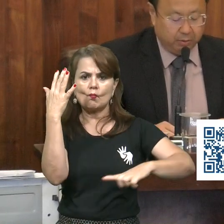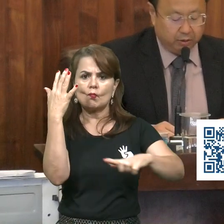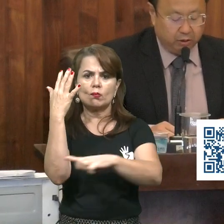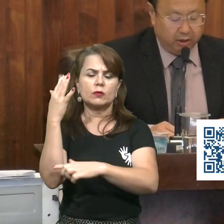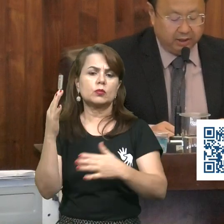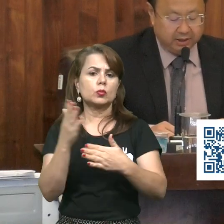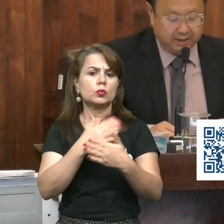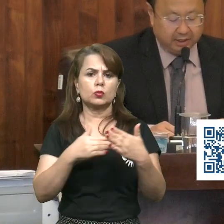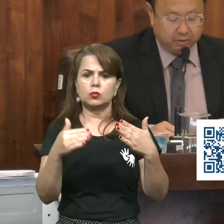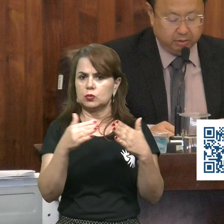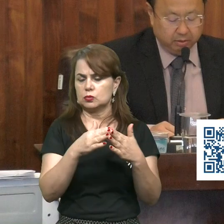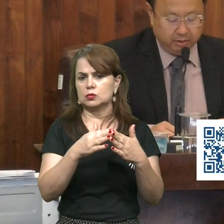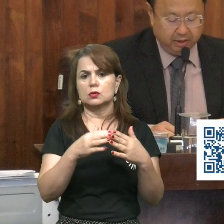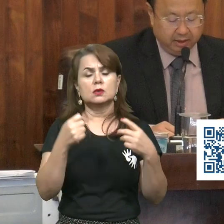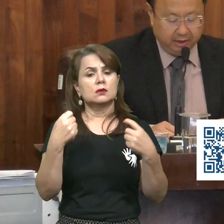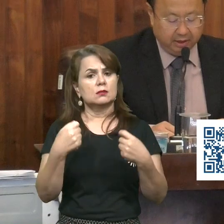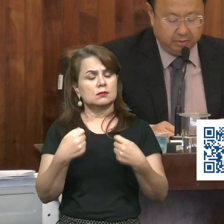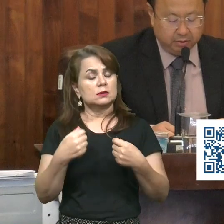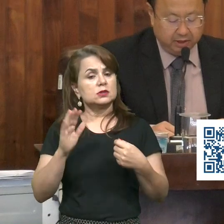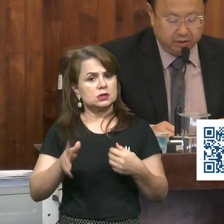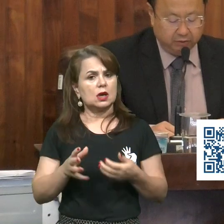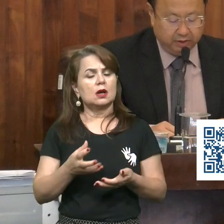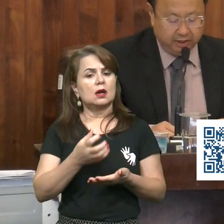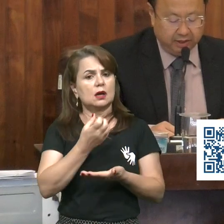já com protocolo registrado sob o número